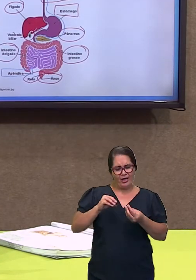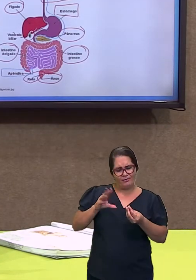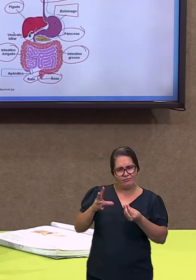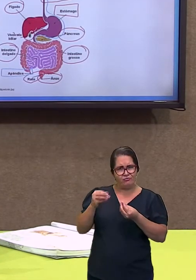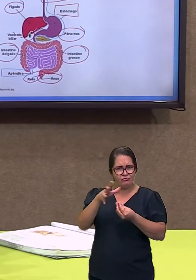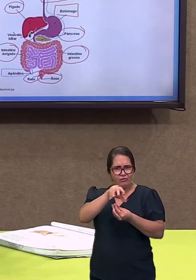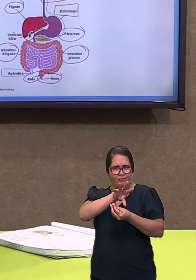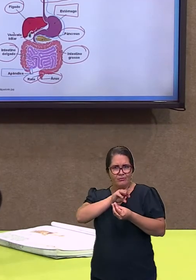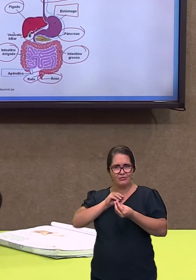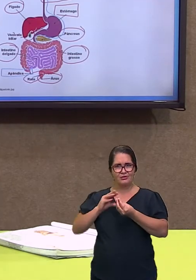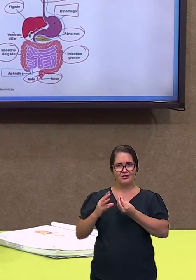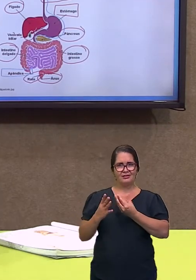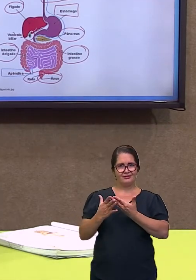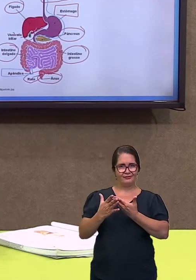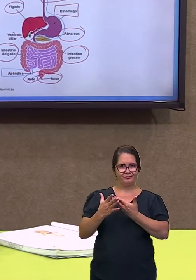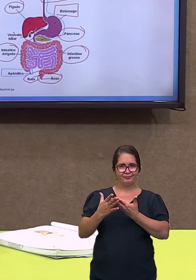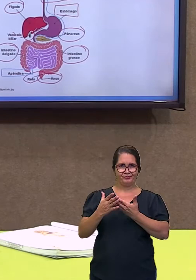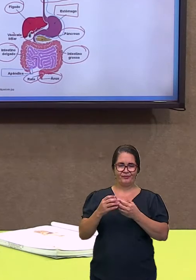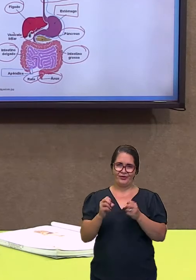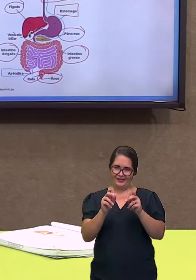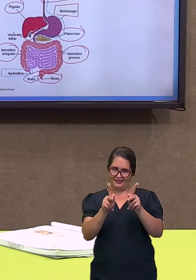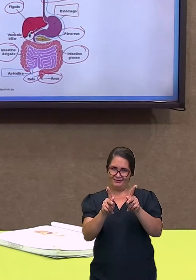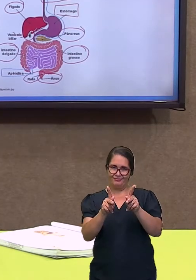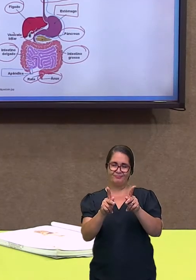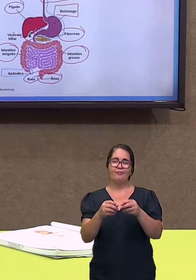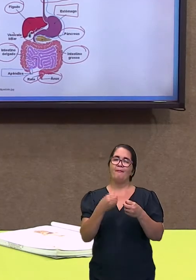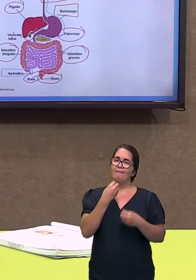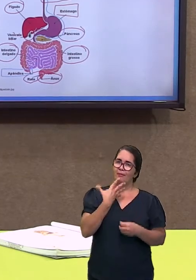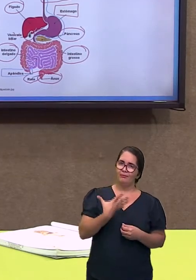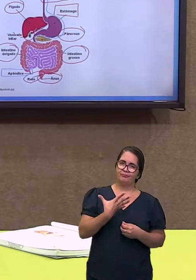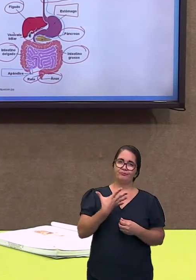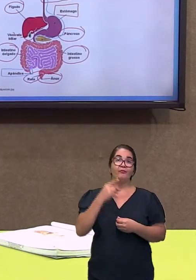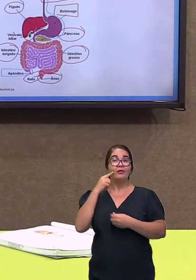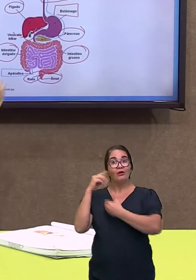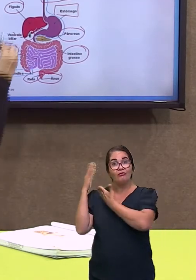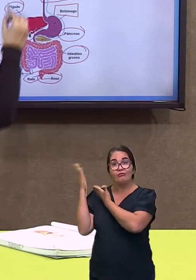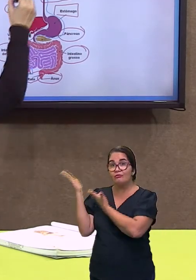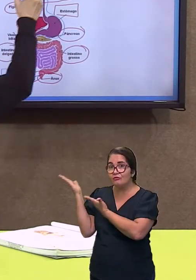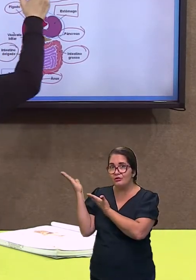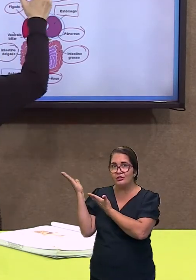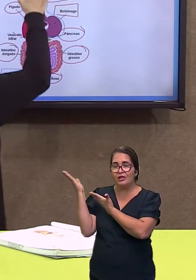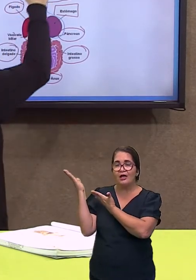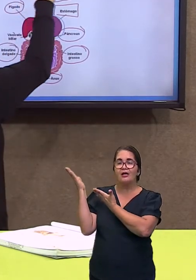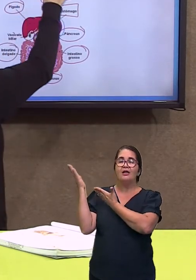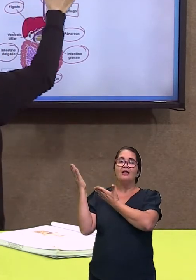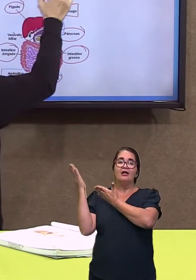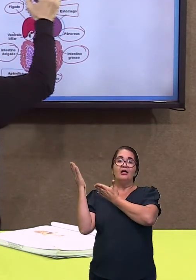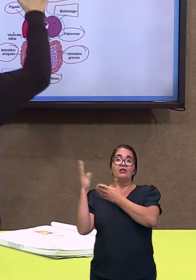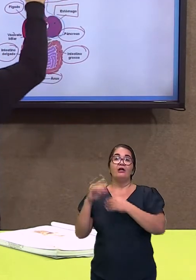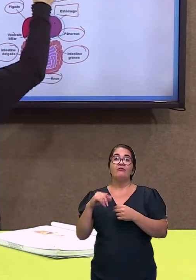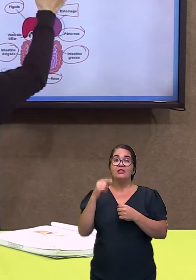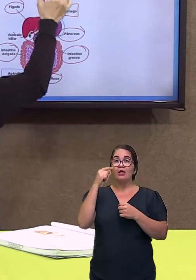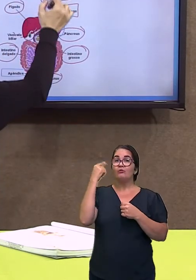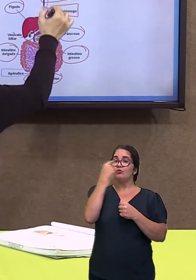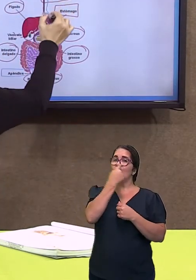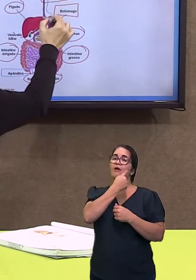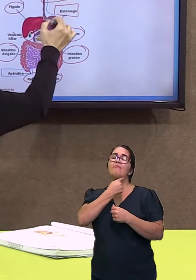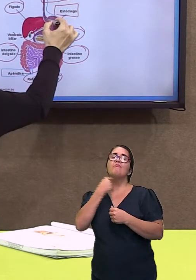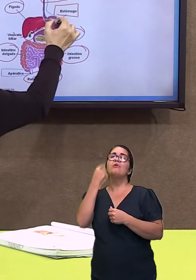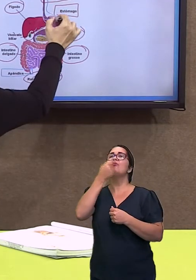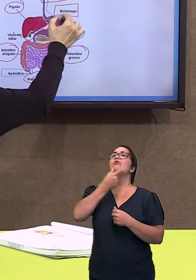nele depois, certo? Bom, o que a gente já fez ali, ó? A gente já fez toda essa